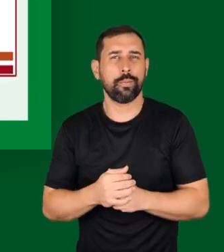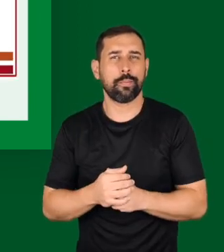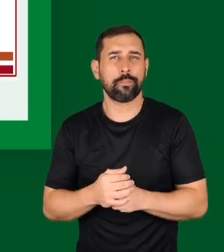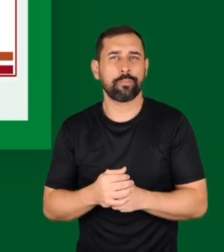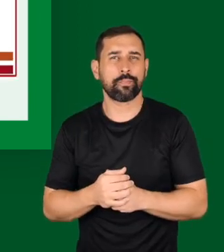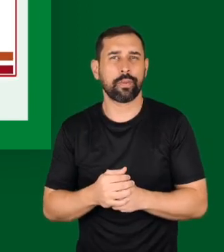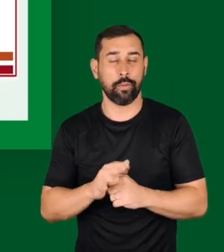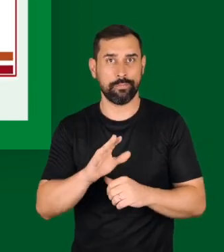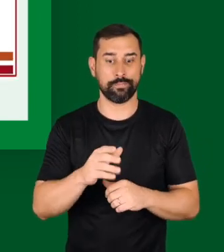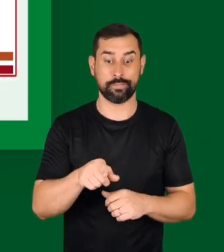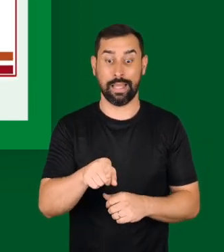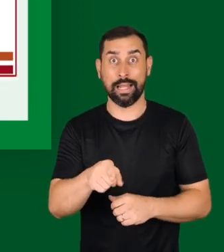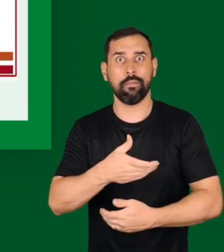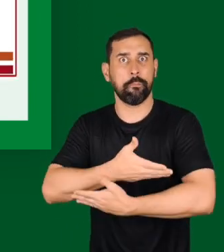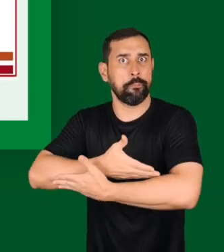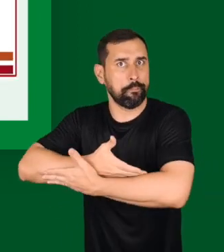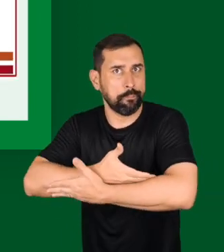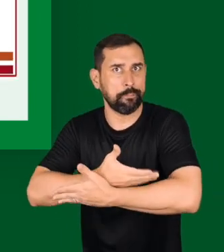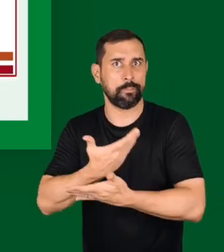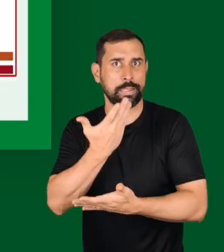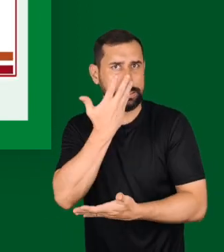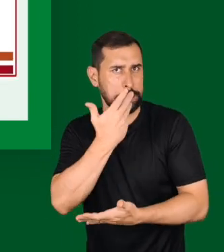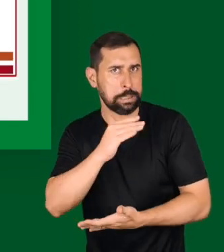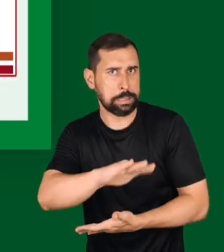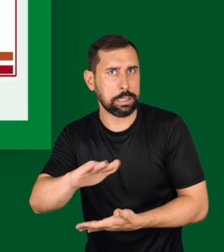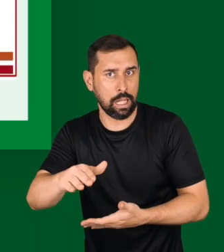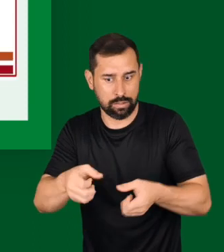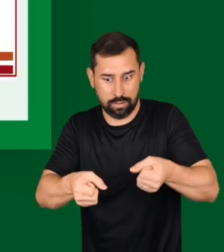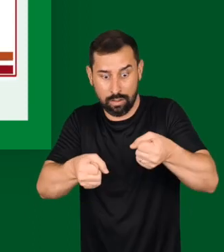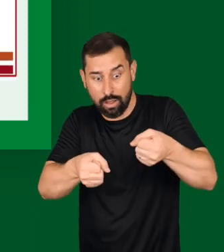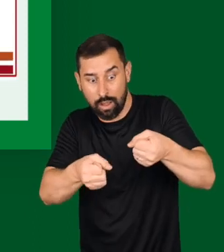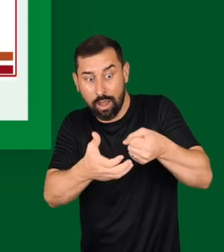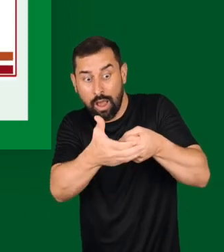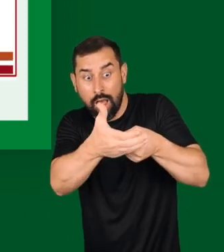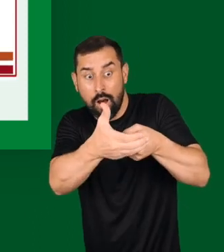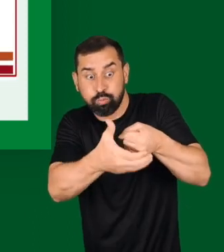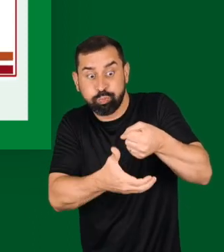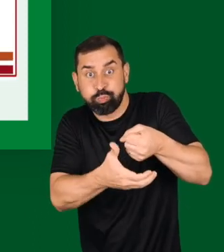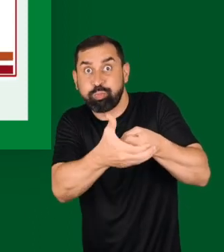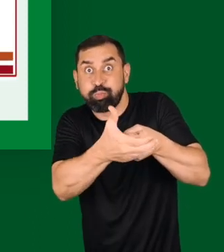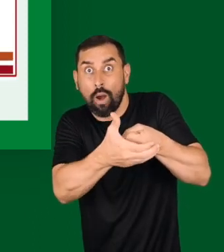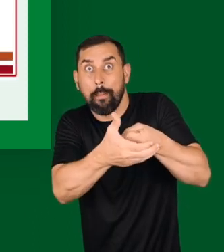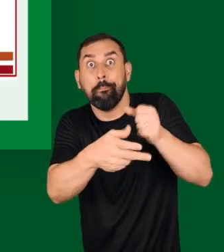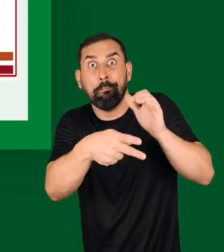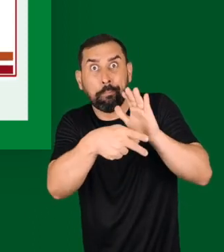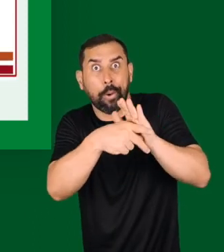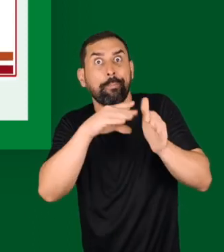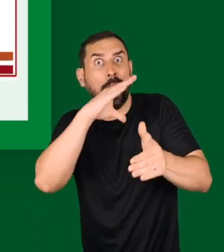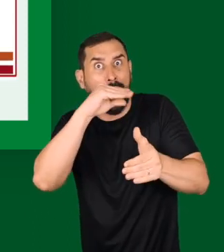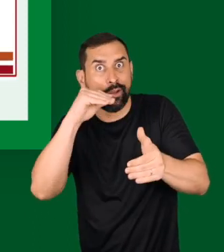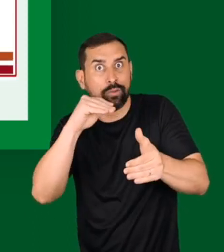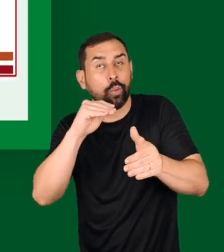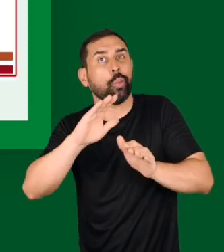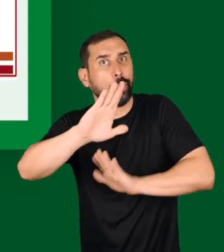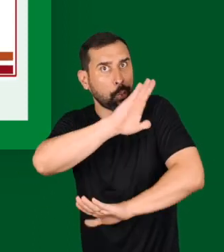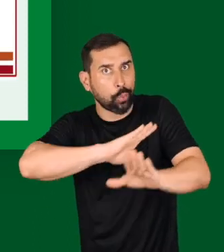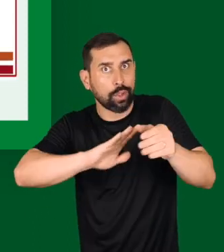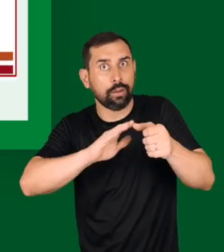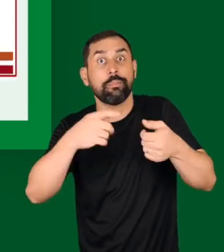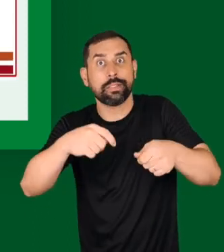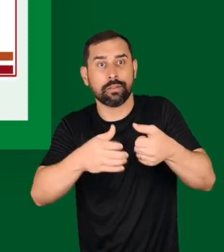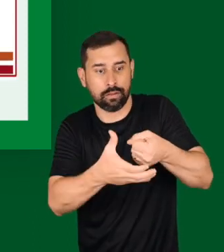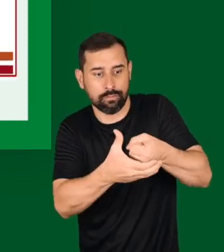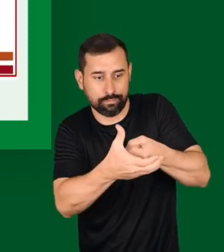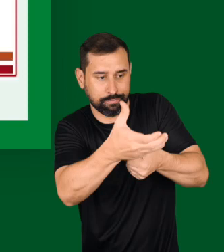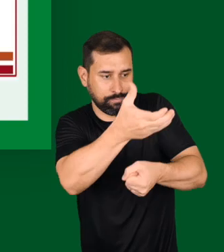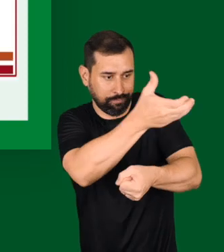desfibrilação e cardioversão. Então, quando é que a gente usa a pá infantil? Tem que lembrar que a pá infantil, no desfibrilador que você tem no hospital, às